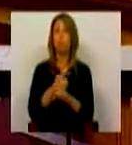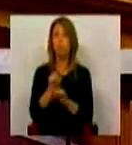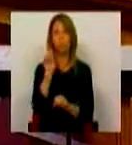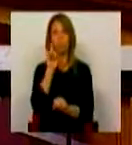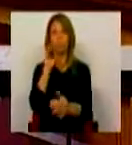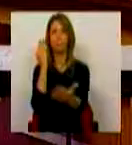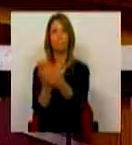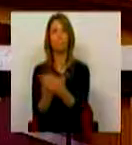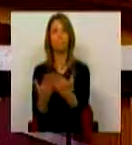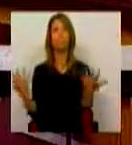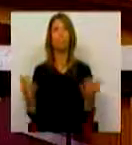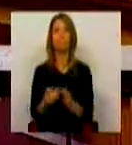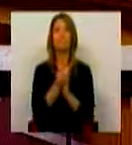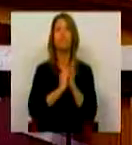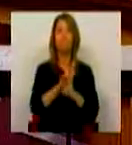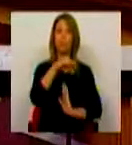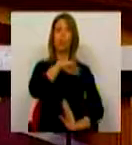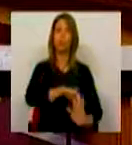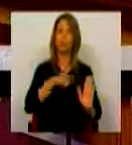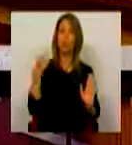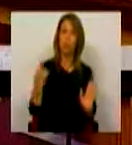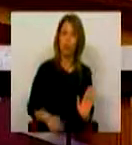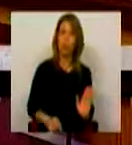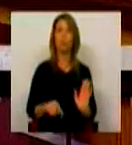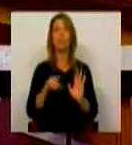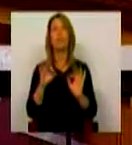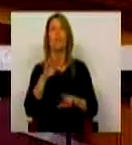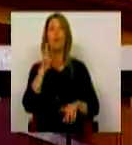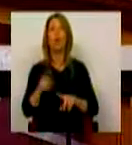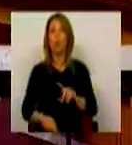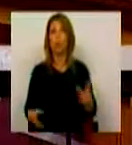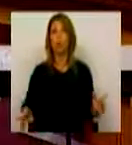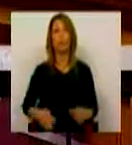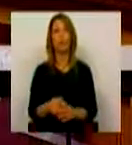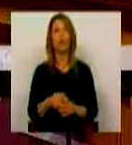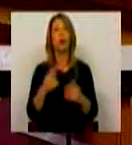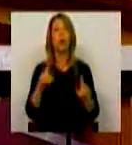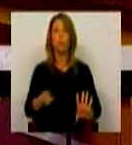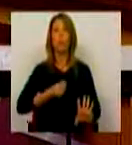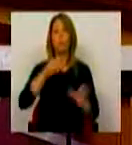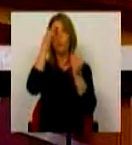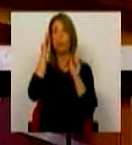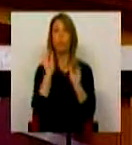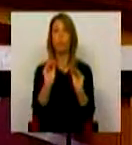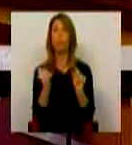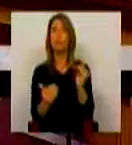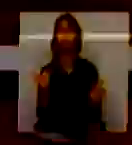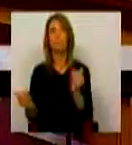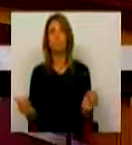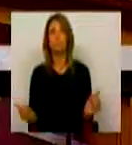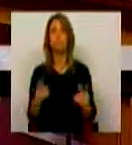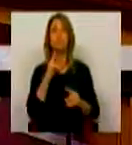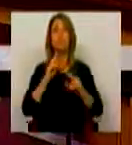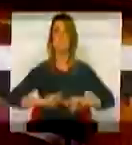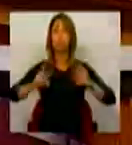valorizados. Houve uma reposição de rendimentos, reversão de cortes, houve uma preocupação com a sua formação, descongelaram-se